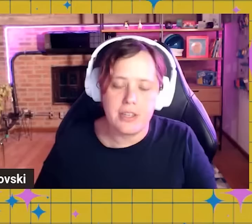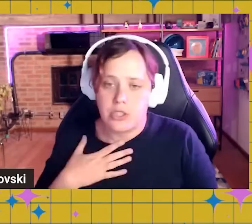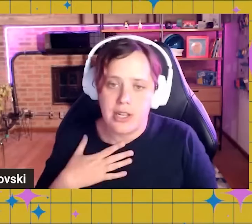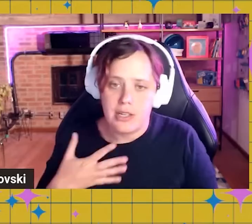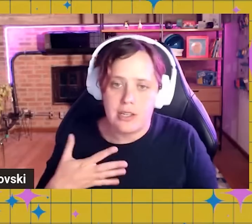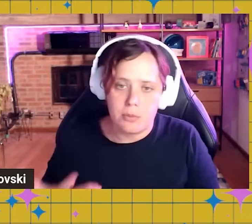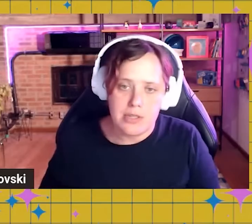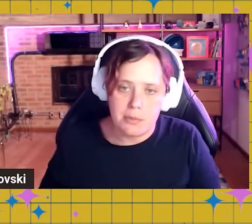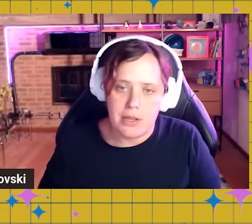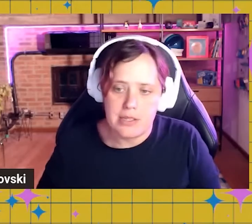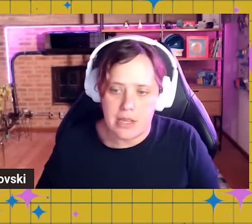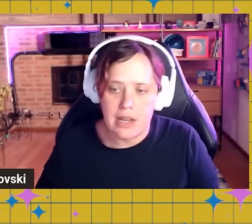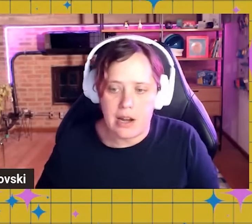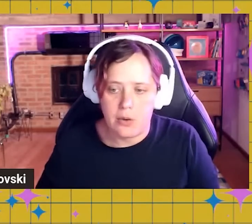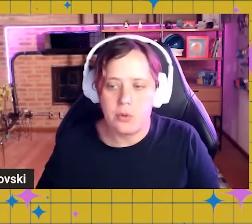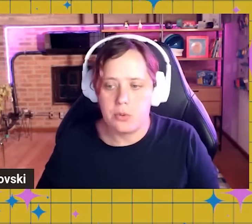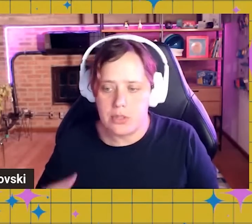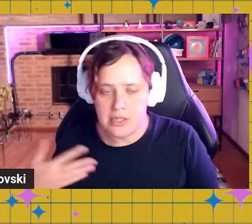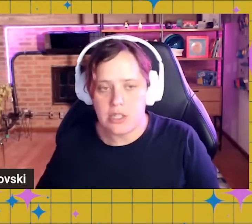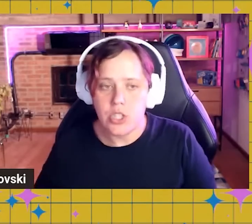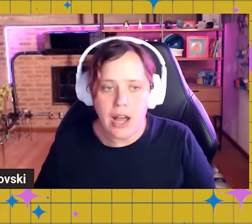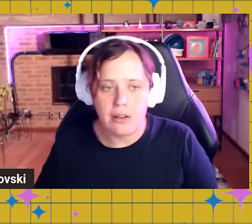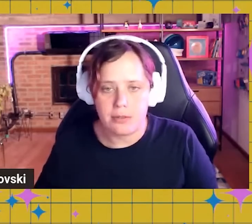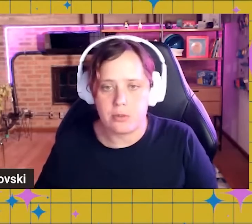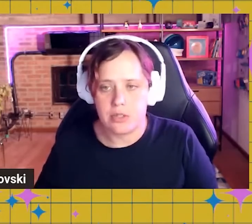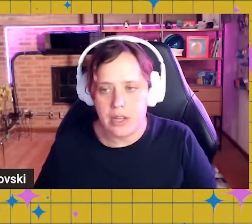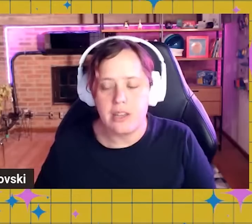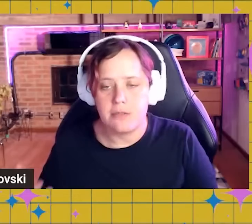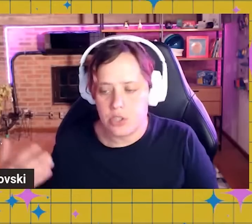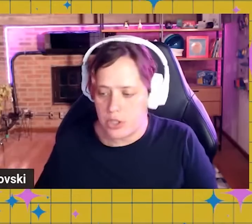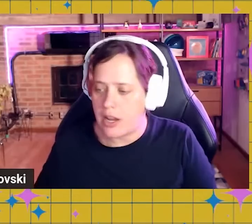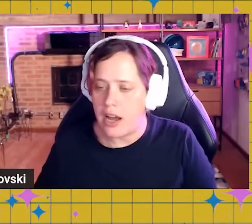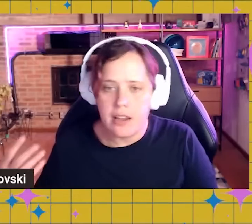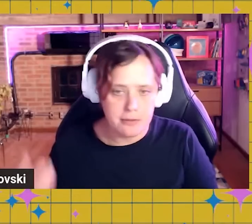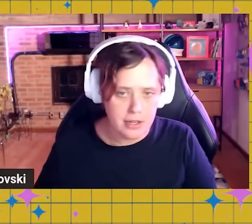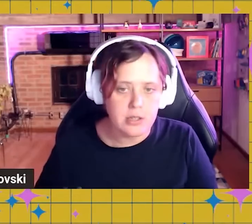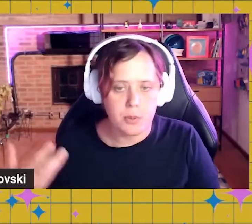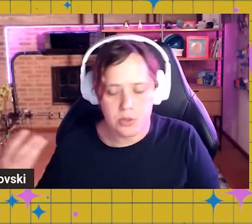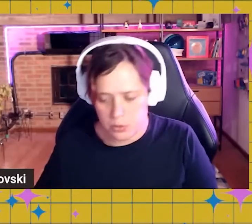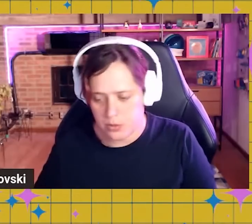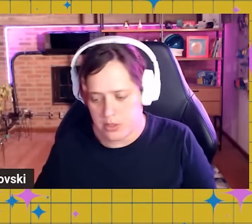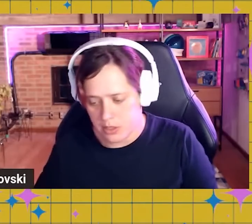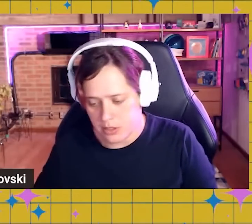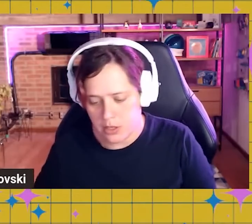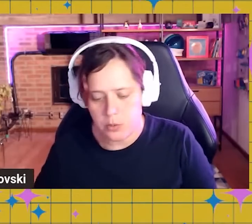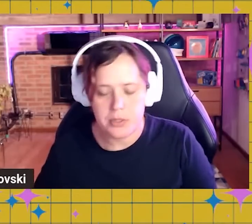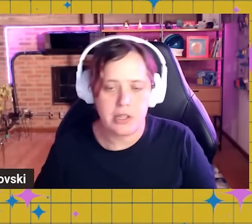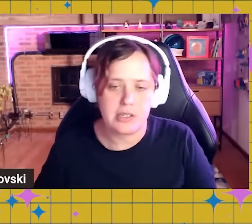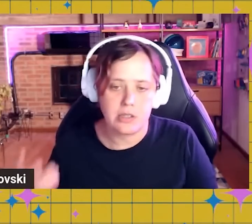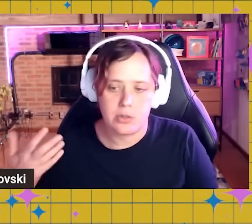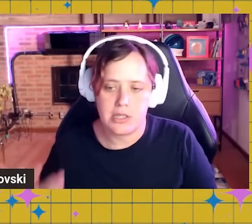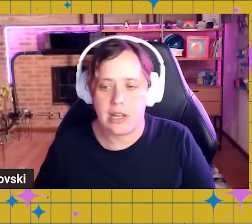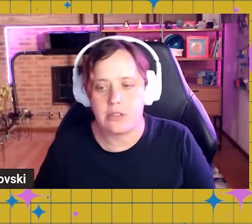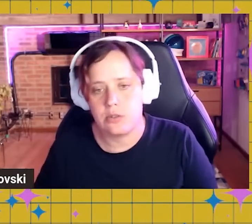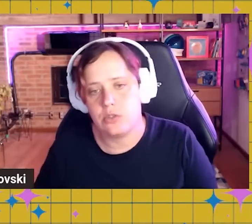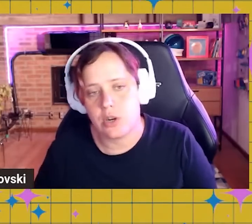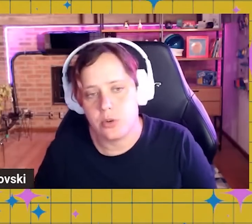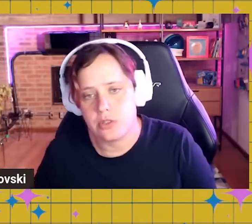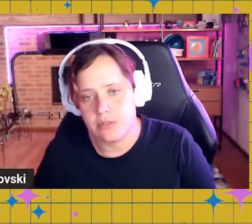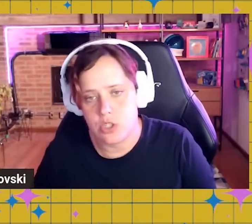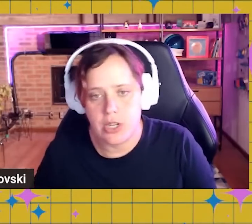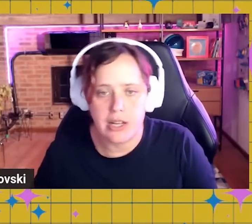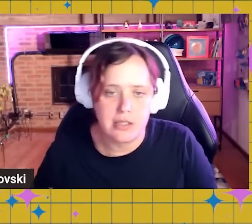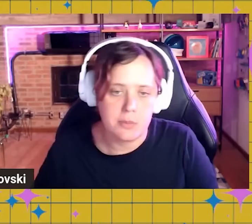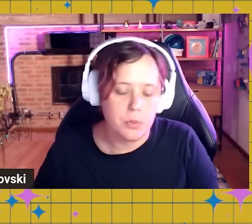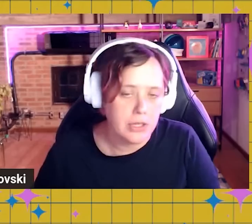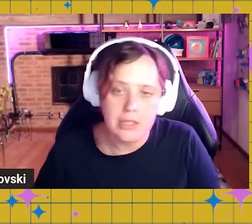eu imaginaria que uma CPI seria algo desejável. Investigar e ver as pessoas que cometeram as atrocidades do dia